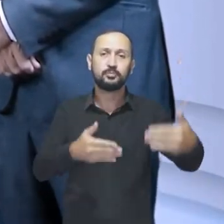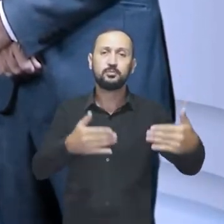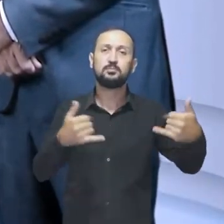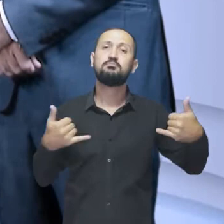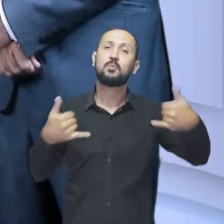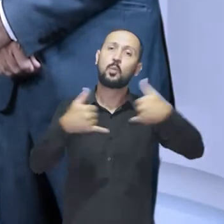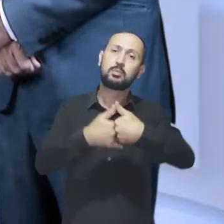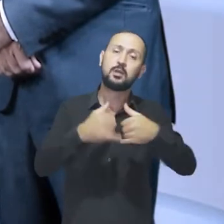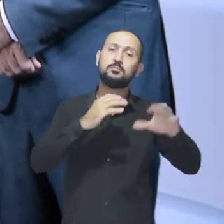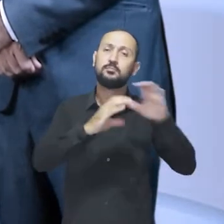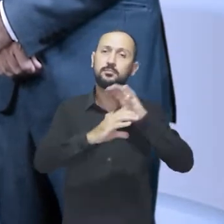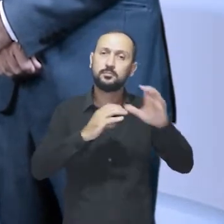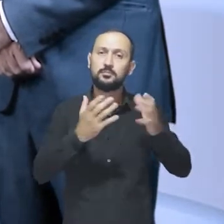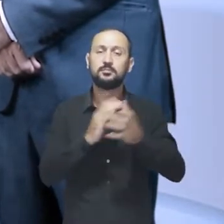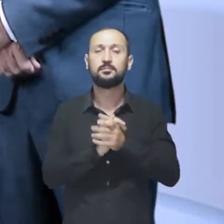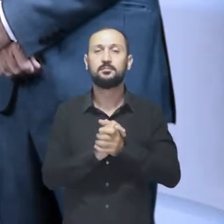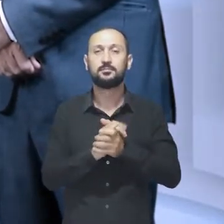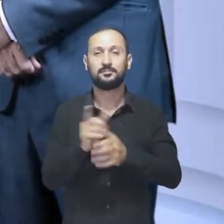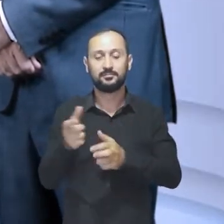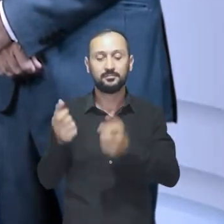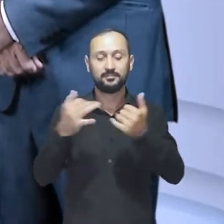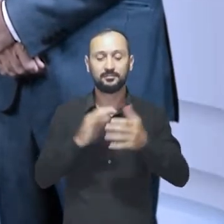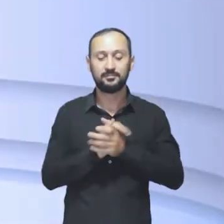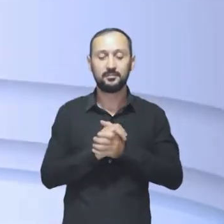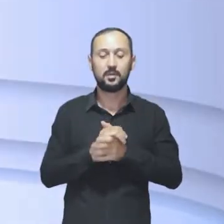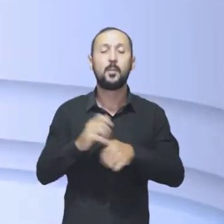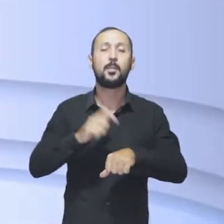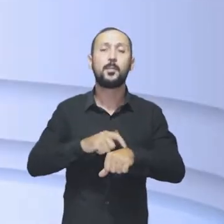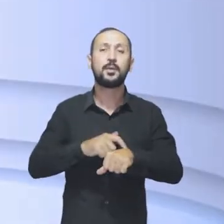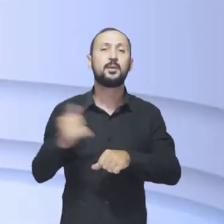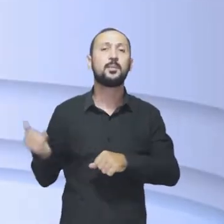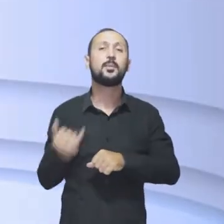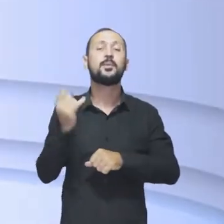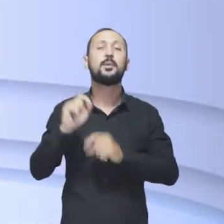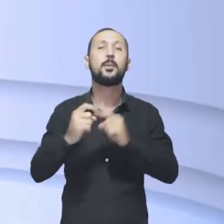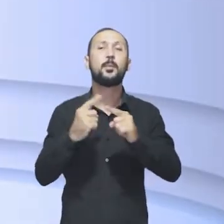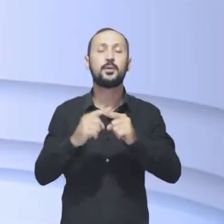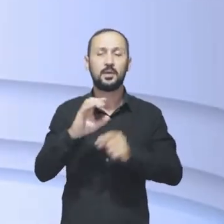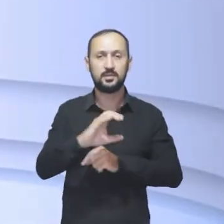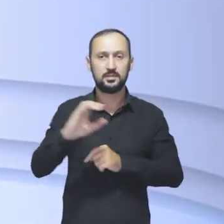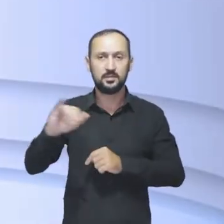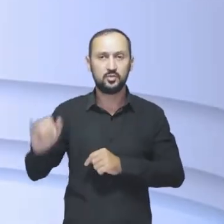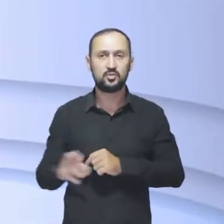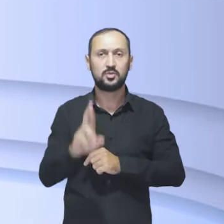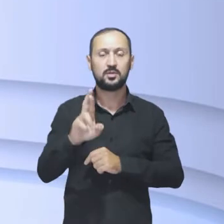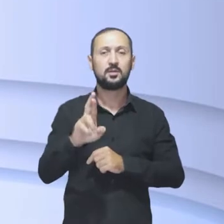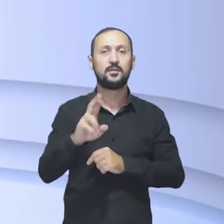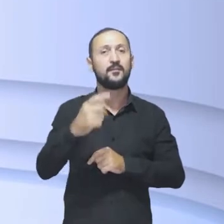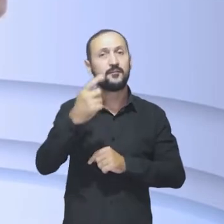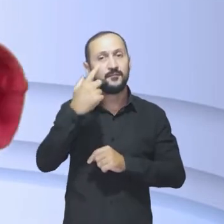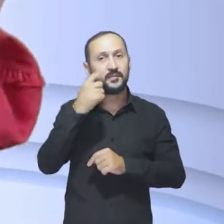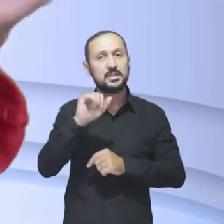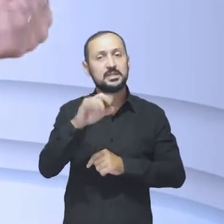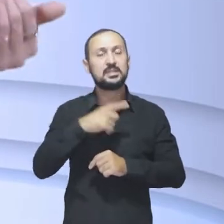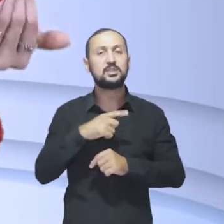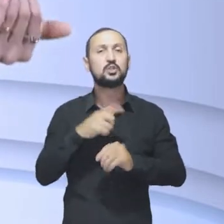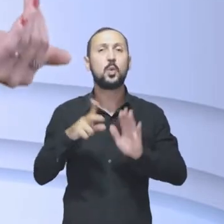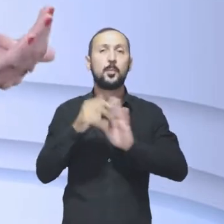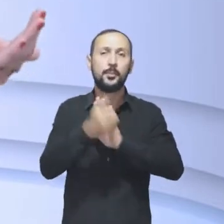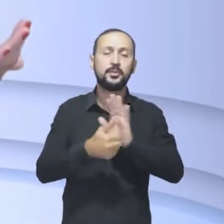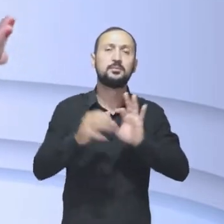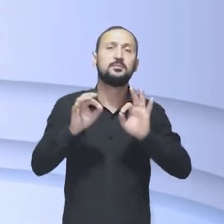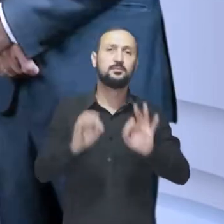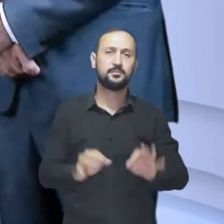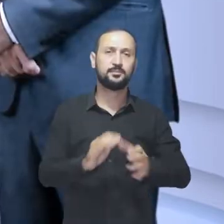Então, havendo, ainda que o mérito seja extremamente importante e relevante, a gente precisa passar por essa premissa que